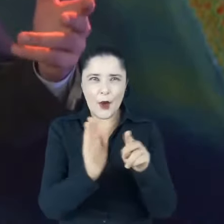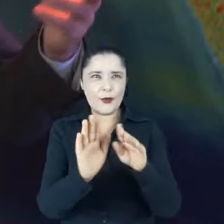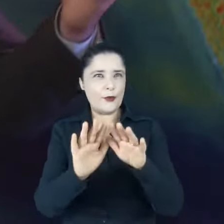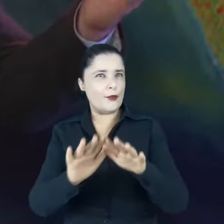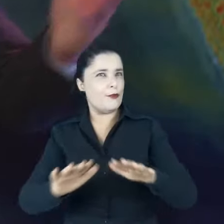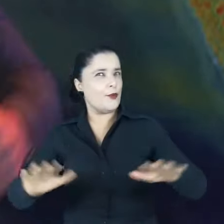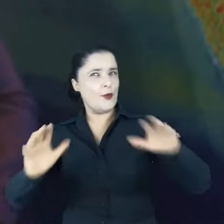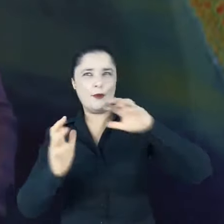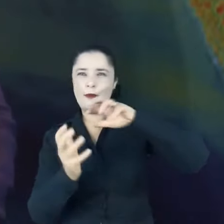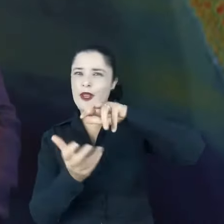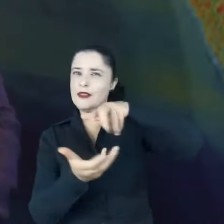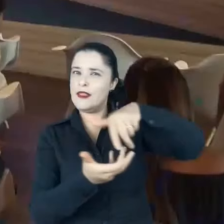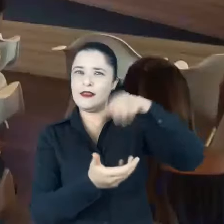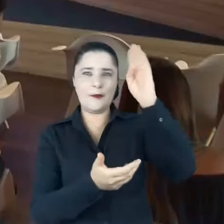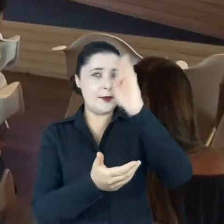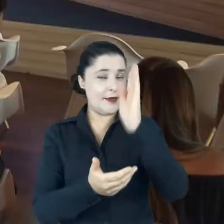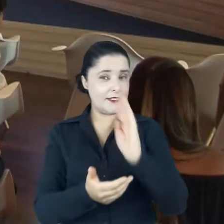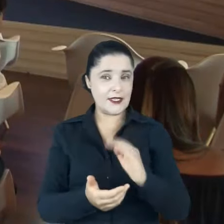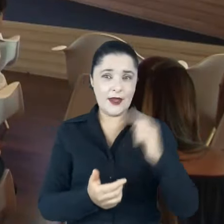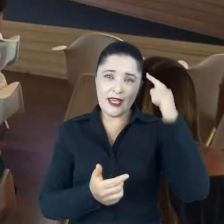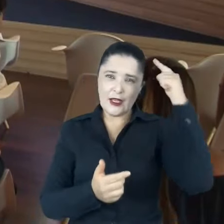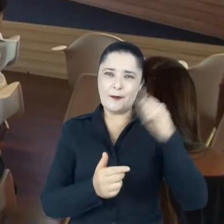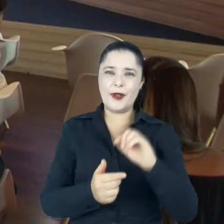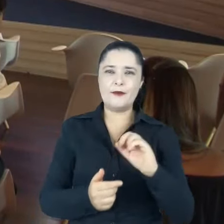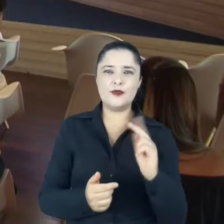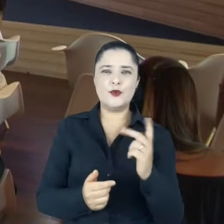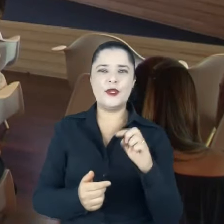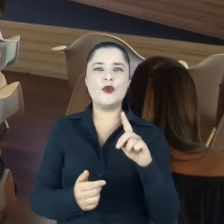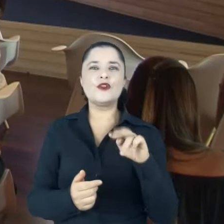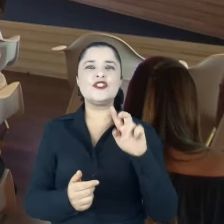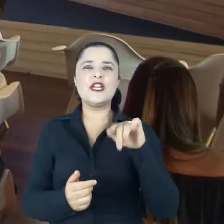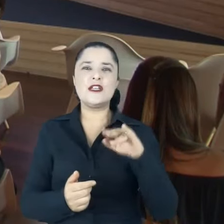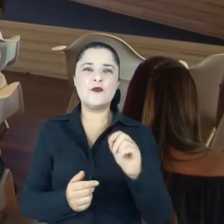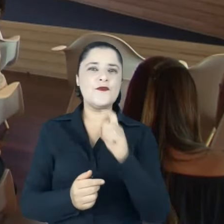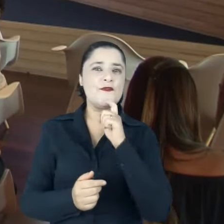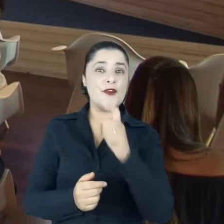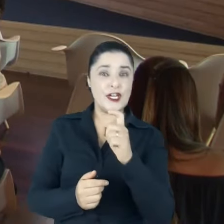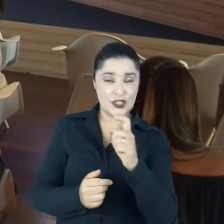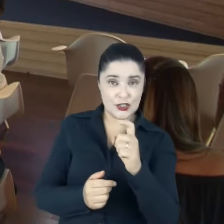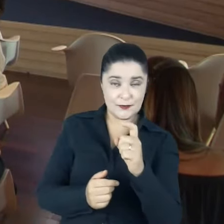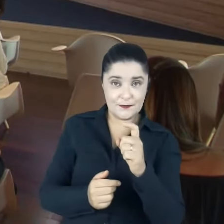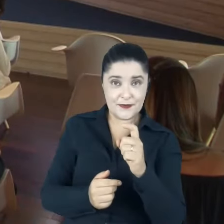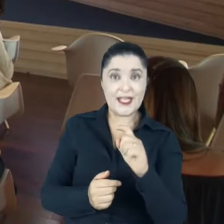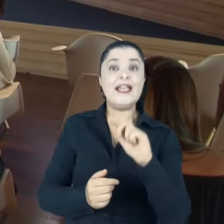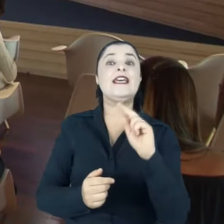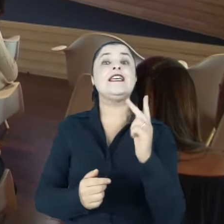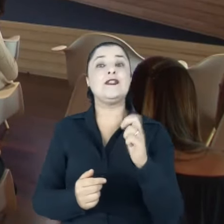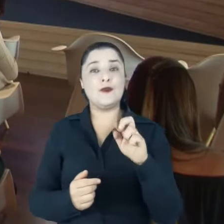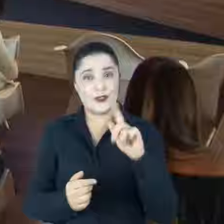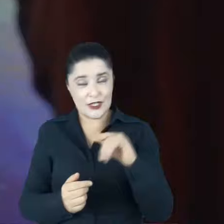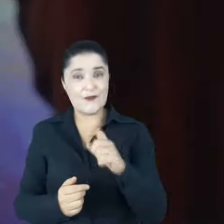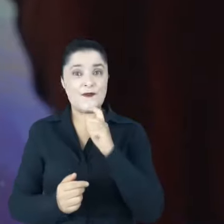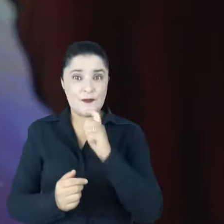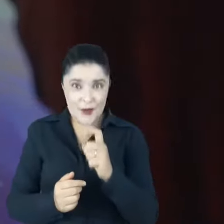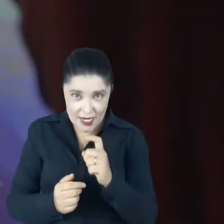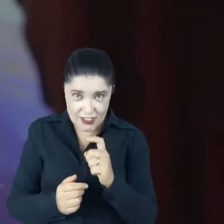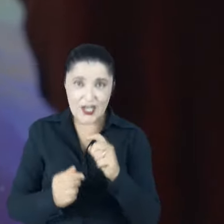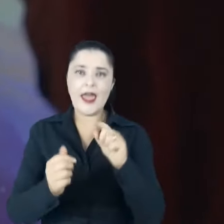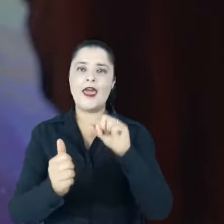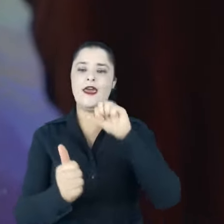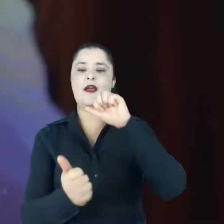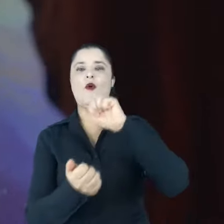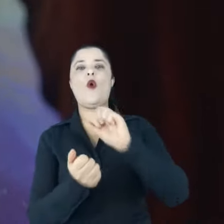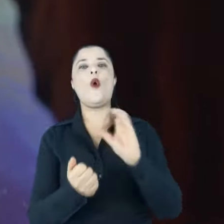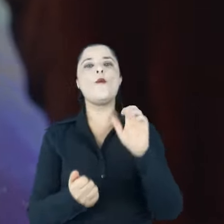a ideia do hidrogênio verde. Hidrogênio verde é um combustível de transição nessa direção,